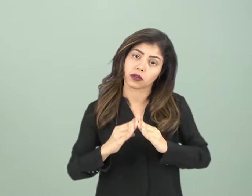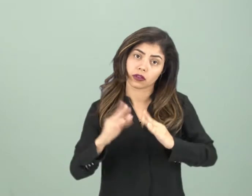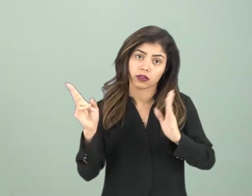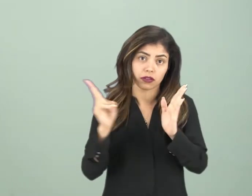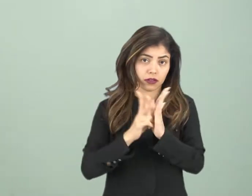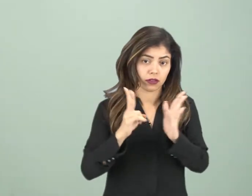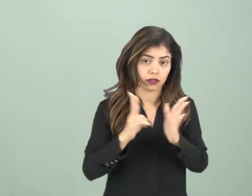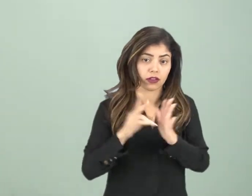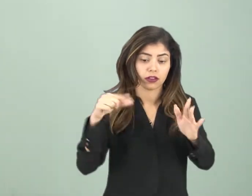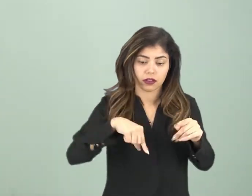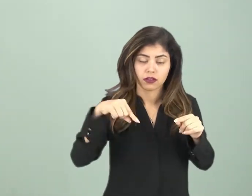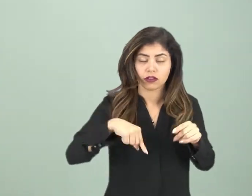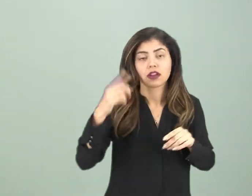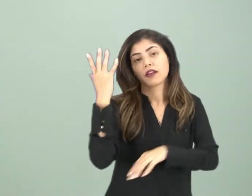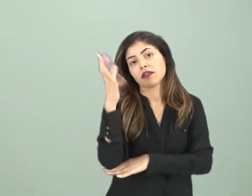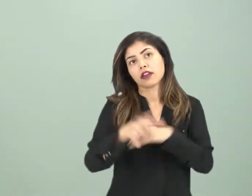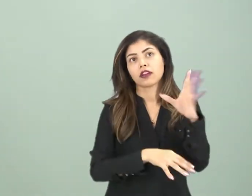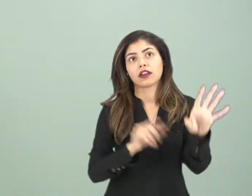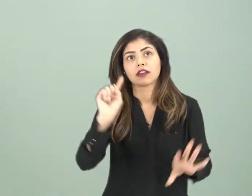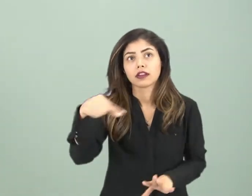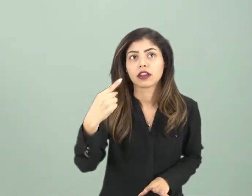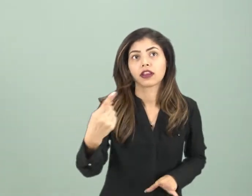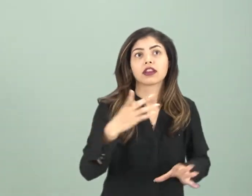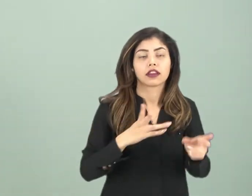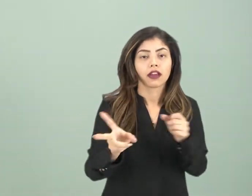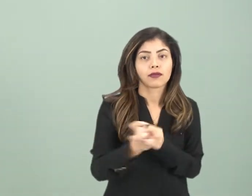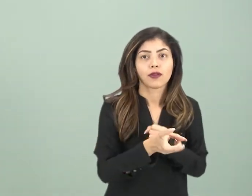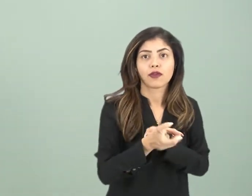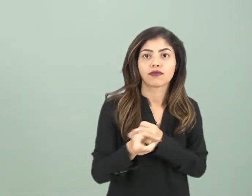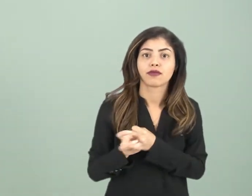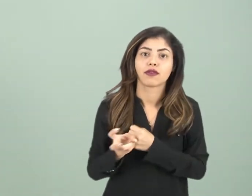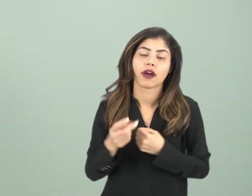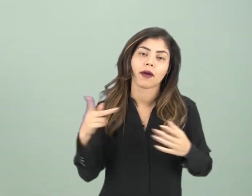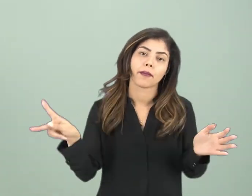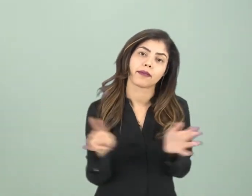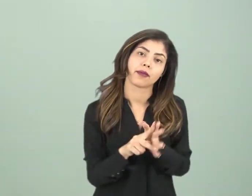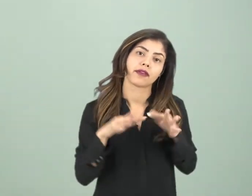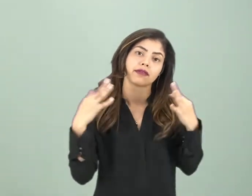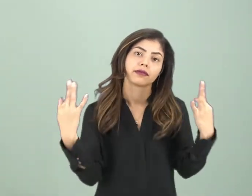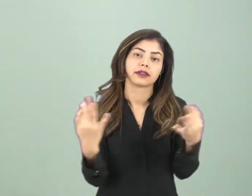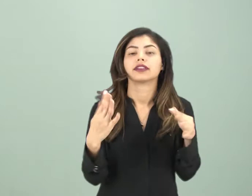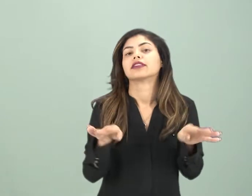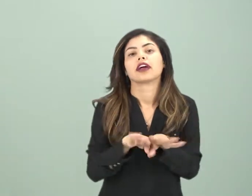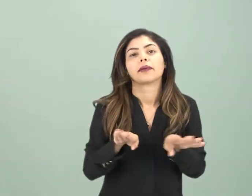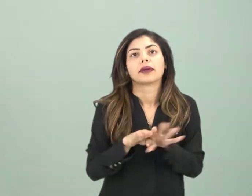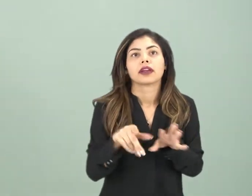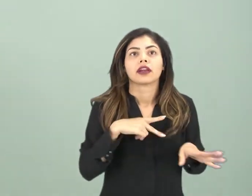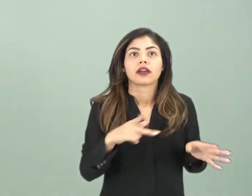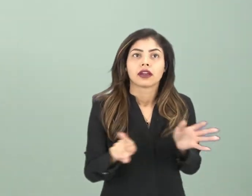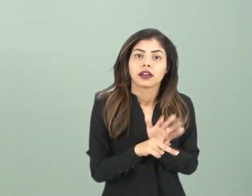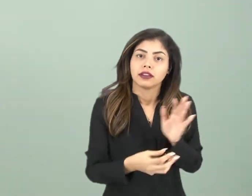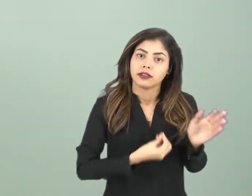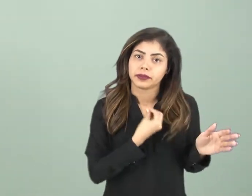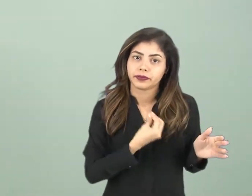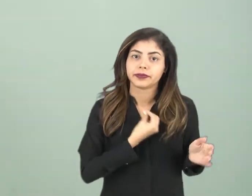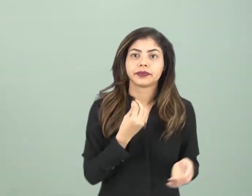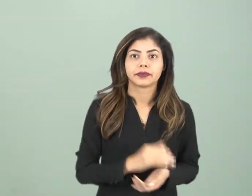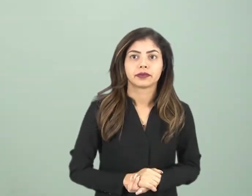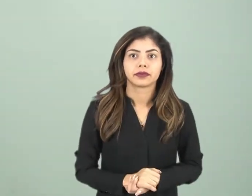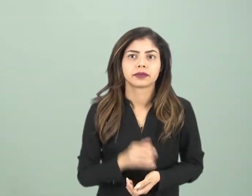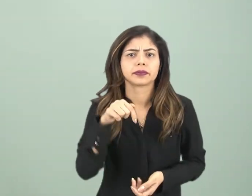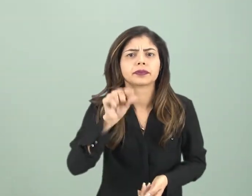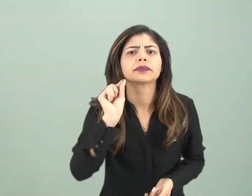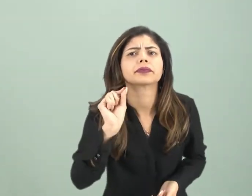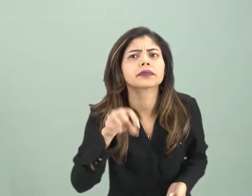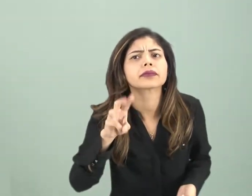vivem na floresta, que da floresta ele tira o sustento para a sua própria família, né, para a sua sobrevivência. Então, quem